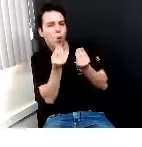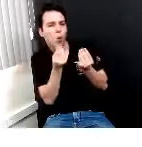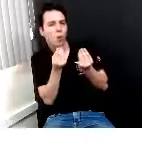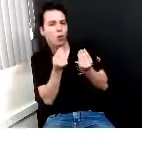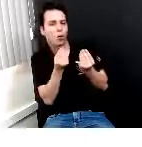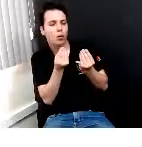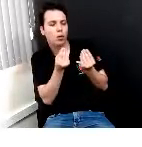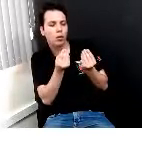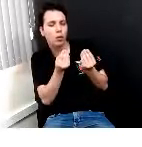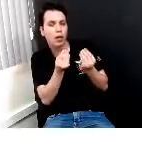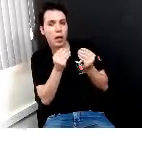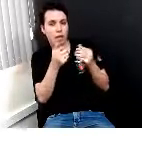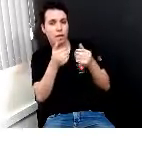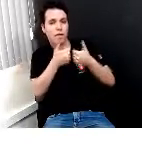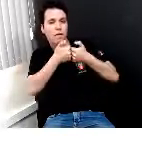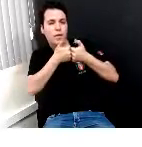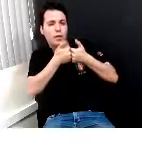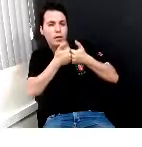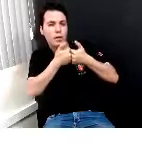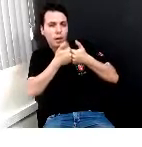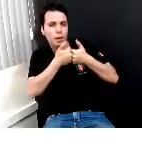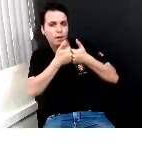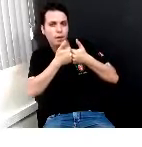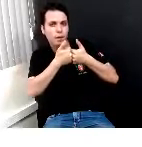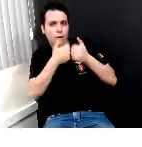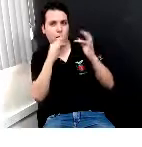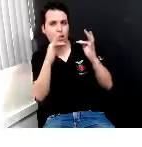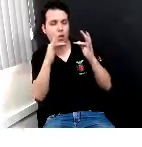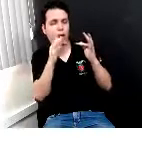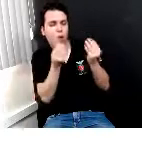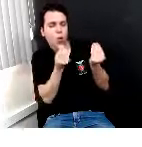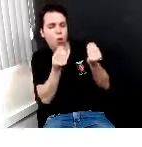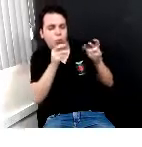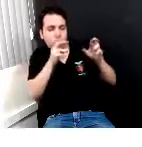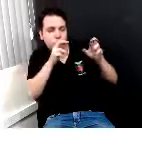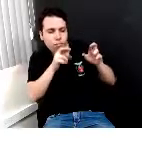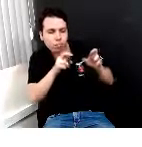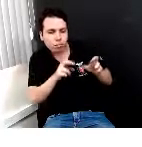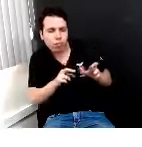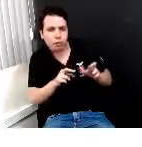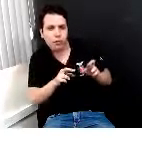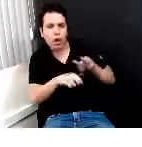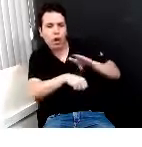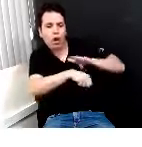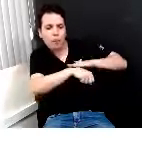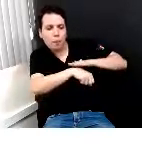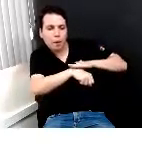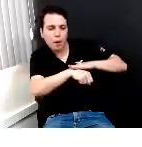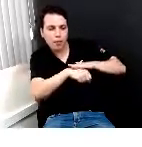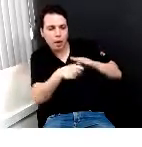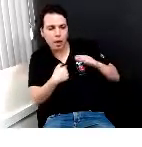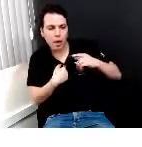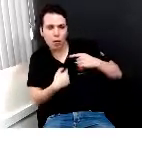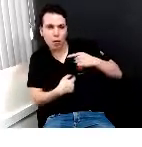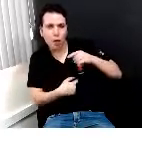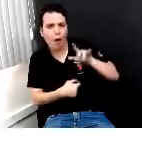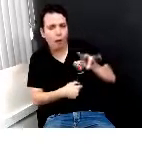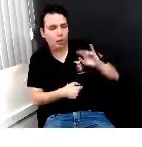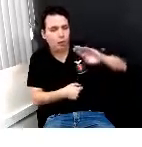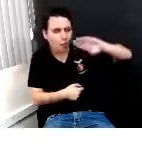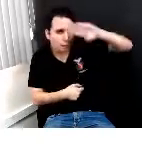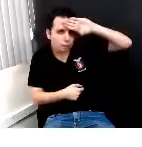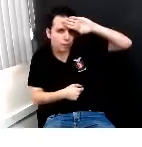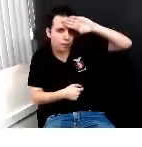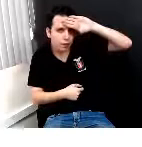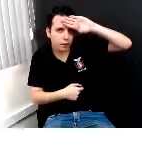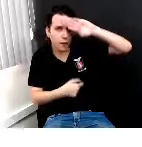instrumento de medida em física exige um rigor na sua utilização. Então, se eu, na hora de diagnosticar a febre, por exemplo, o tato